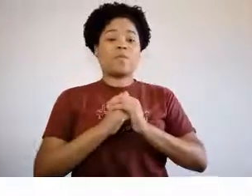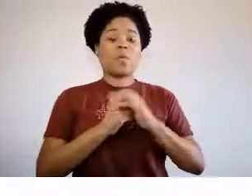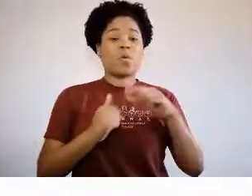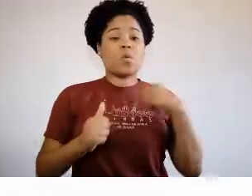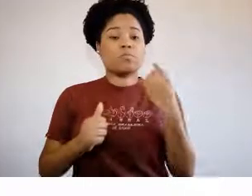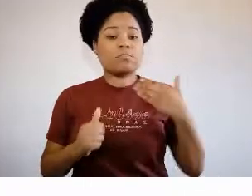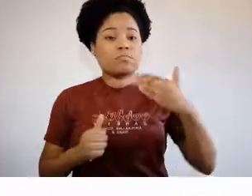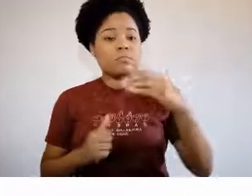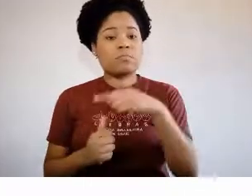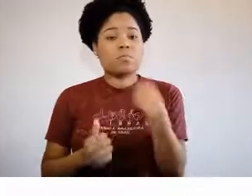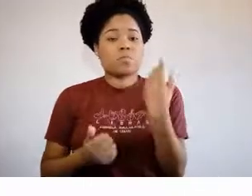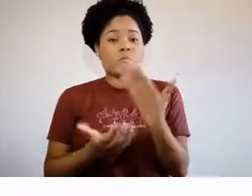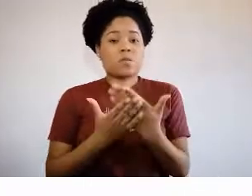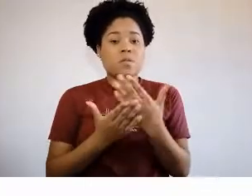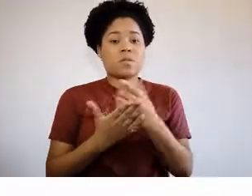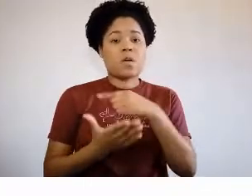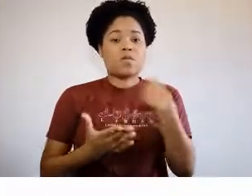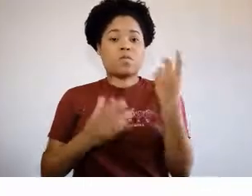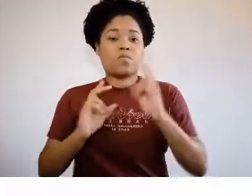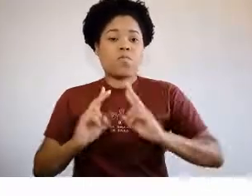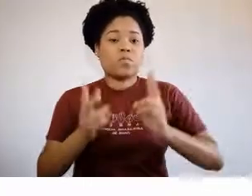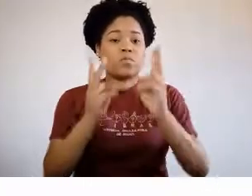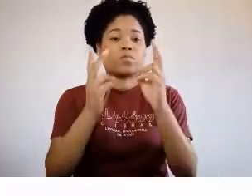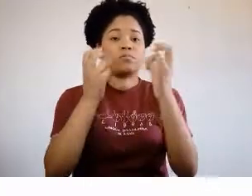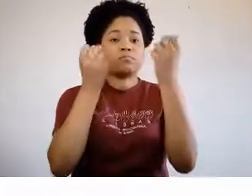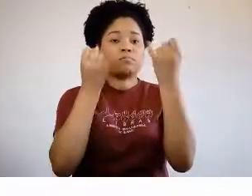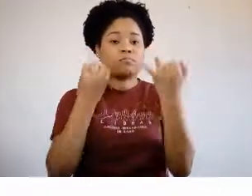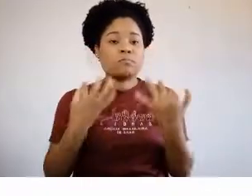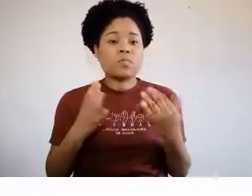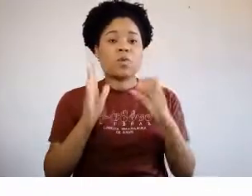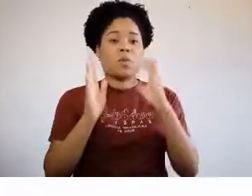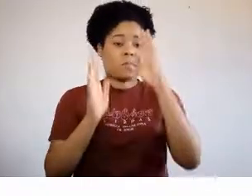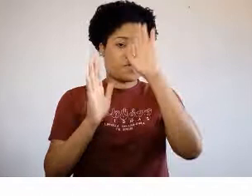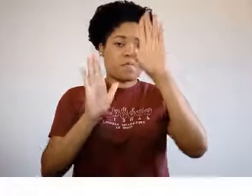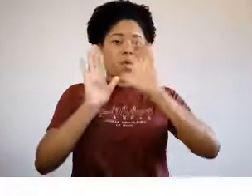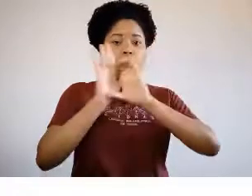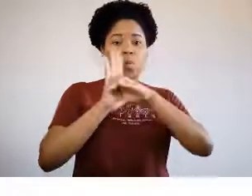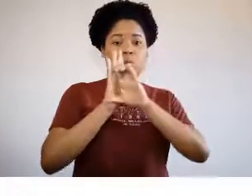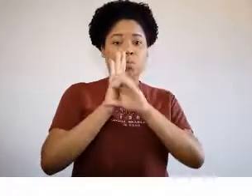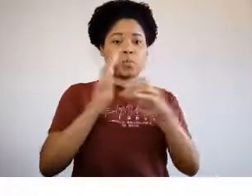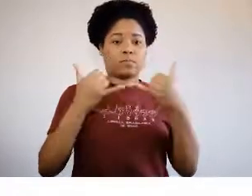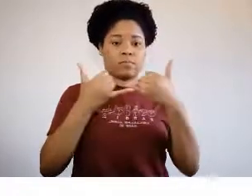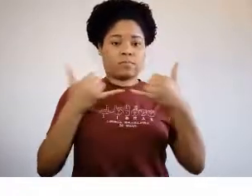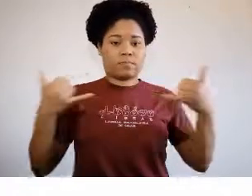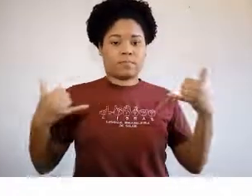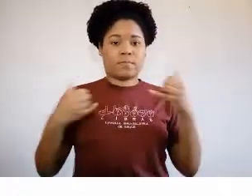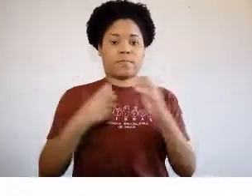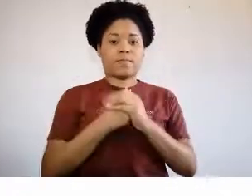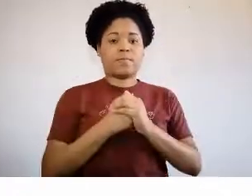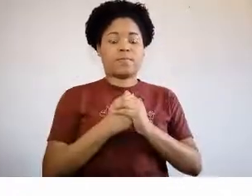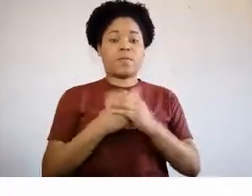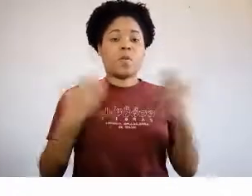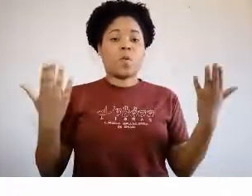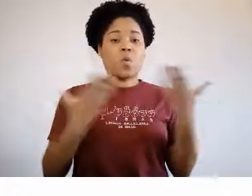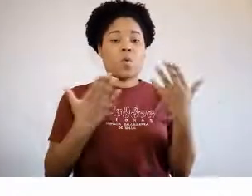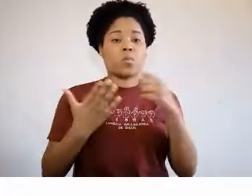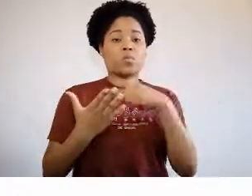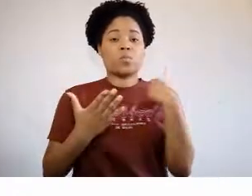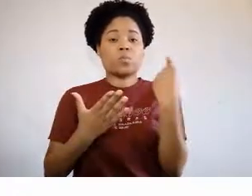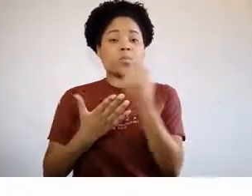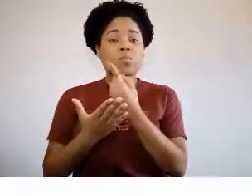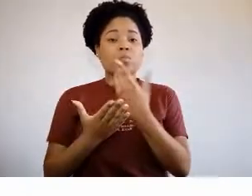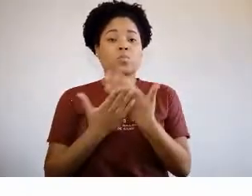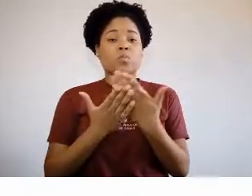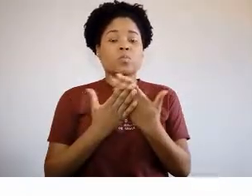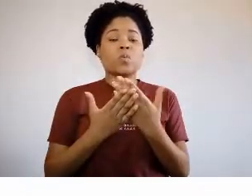Olá, pessoal! Seguindo as nossas aulas, vamos continuar falando dos principais conceitos que envolvem rede de computadores. Nessa